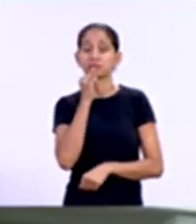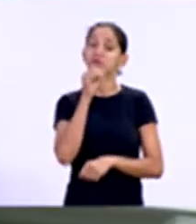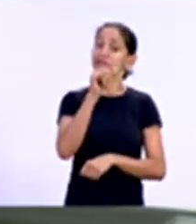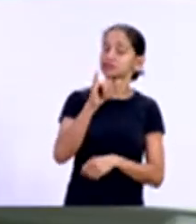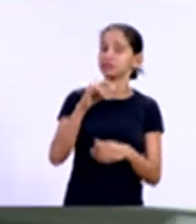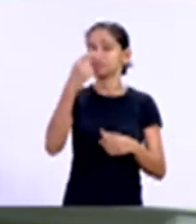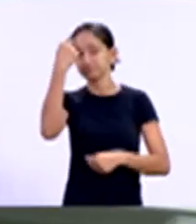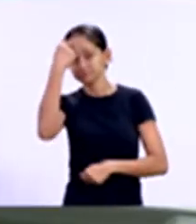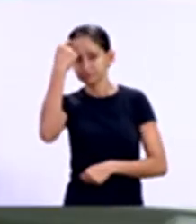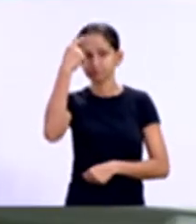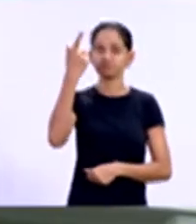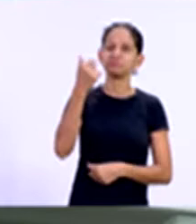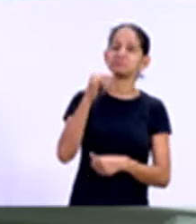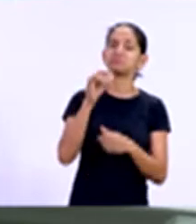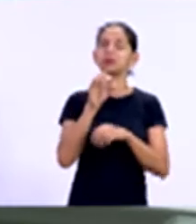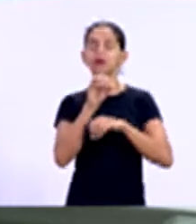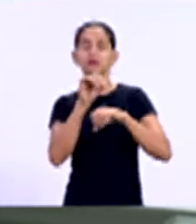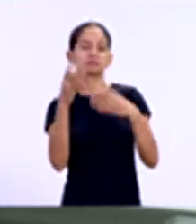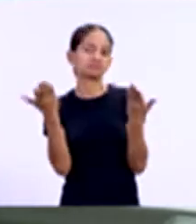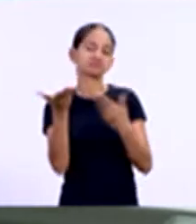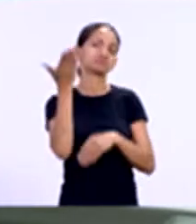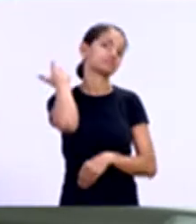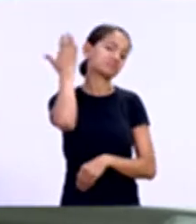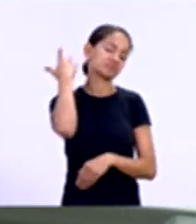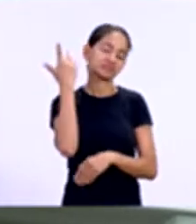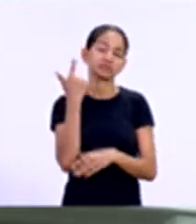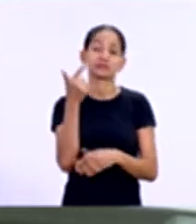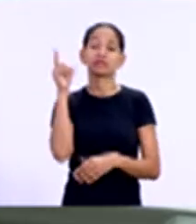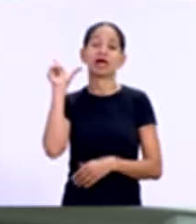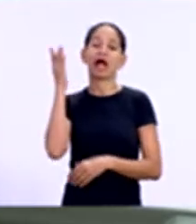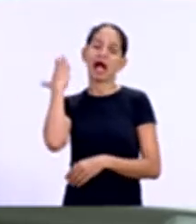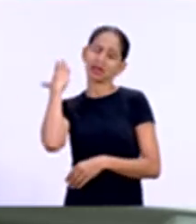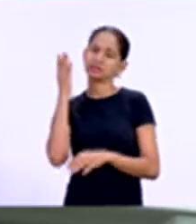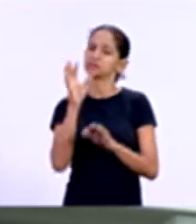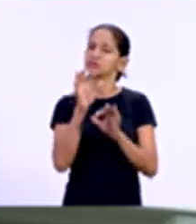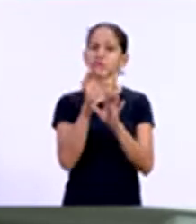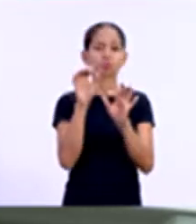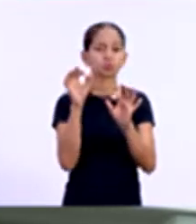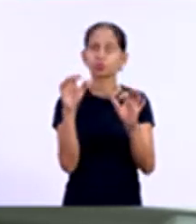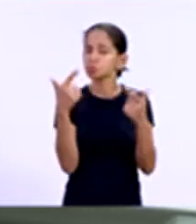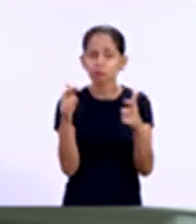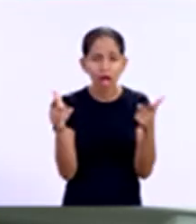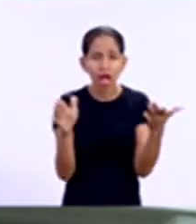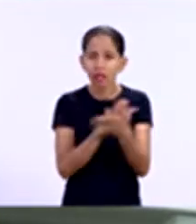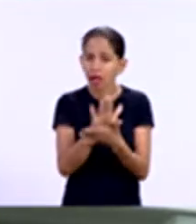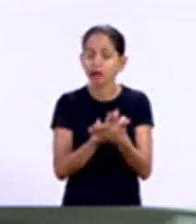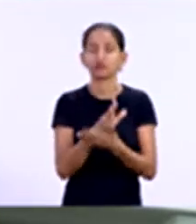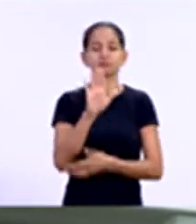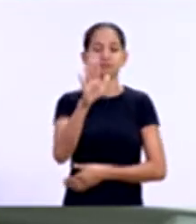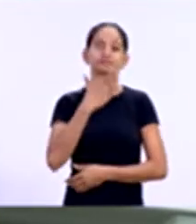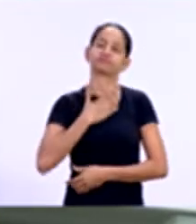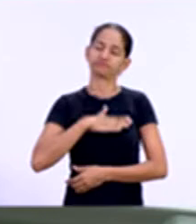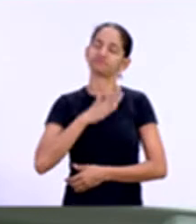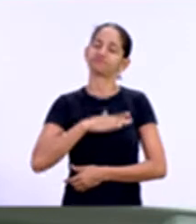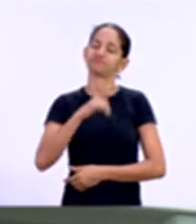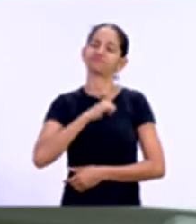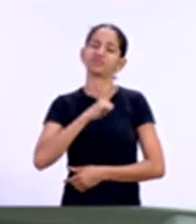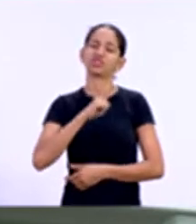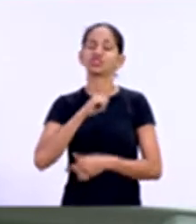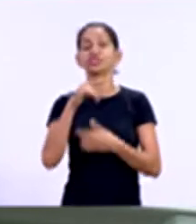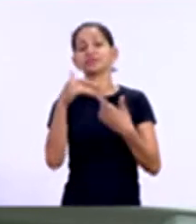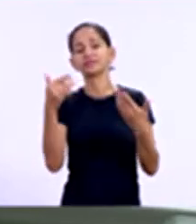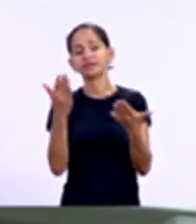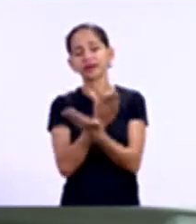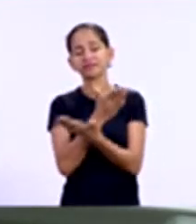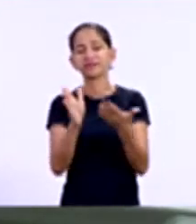dessa evolução midiática e tecnológica não existia, né, educação à distância. Ela existia, mas só que ela